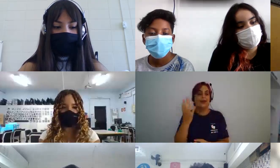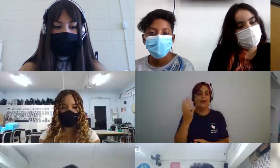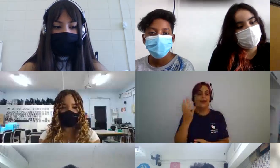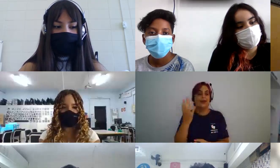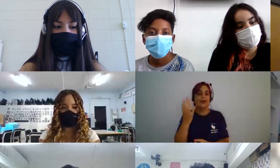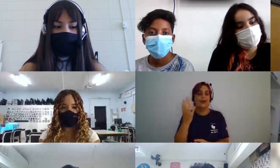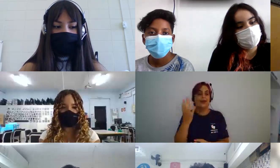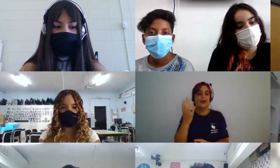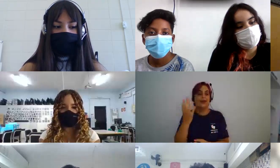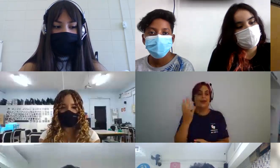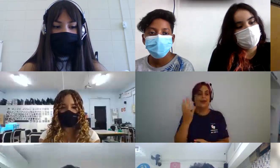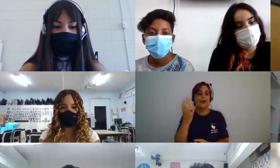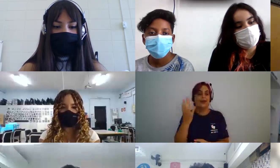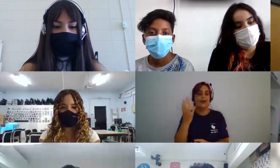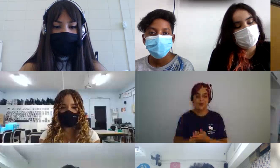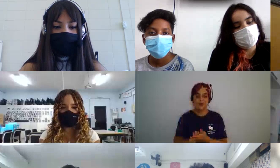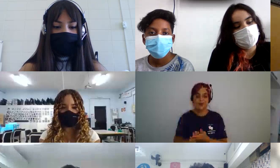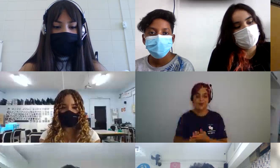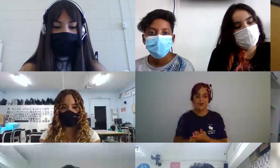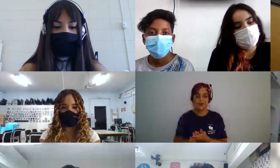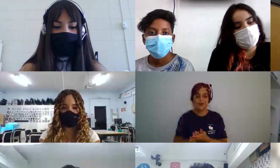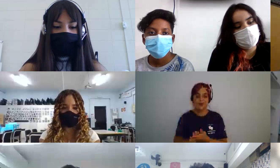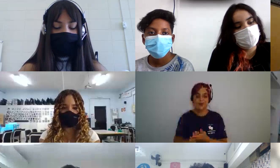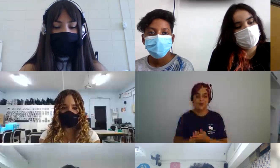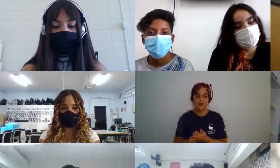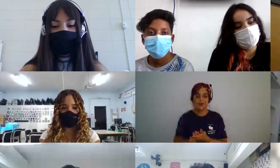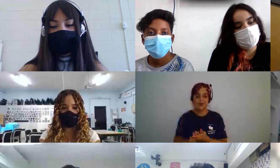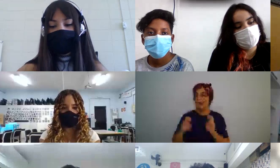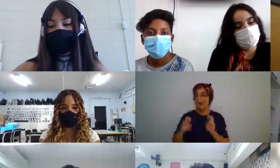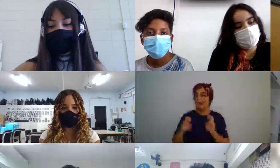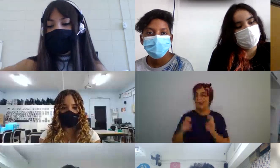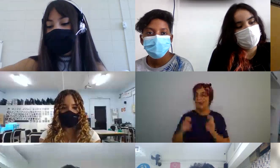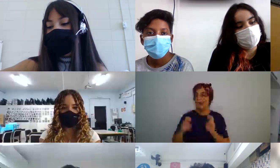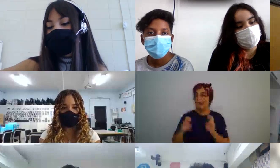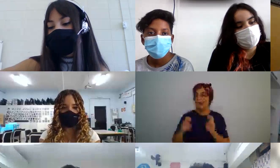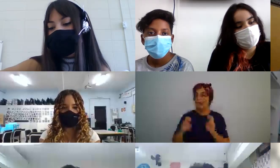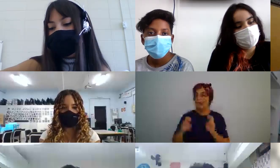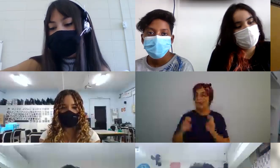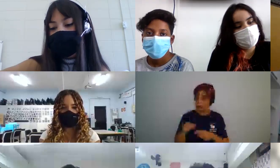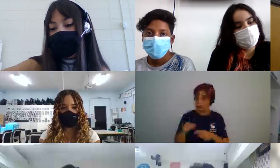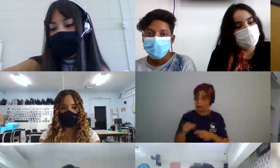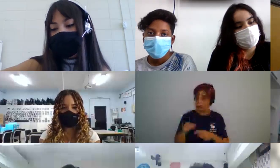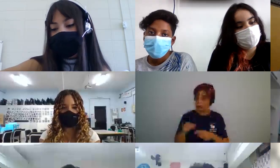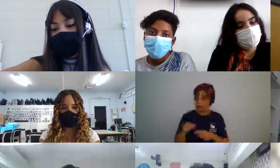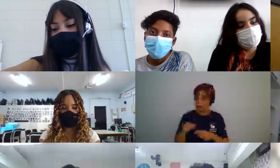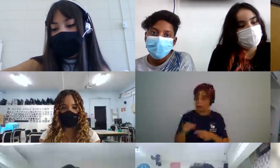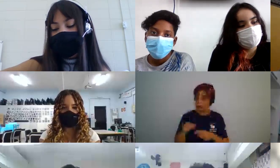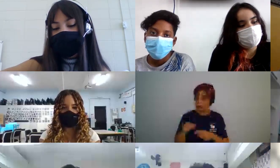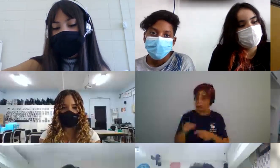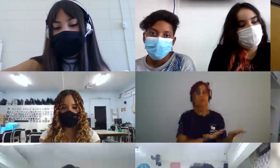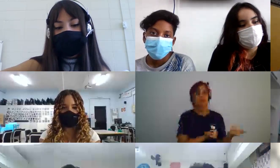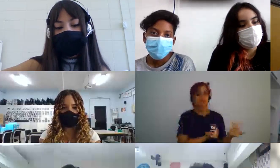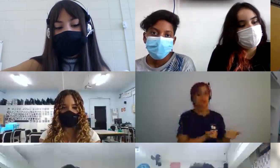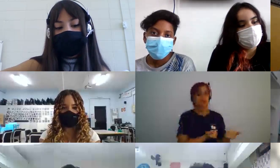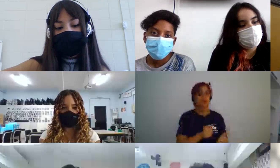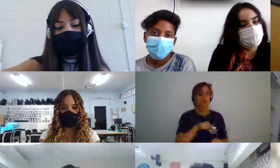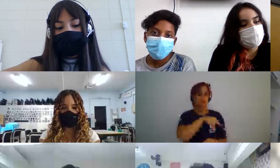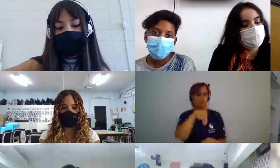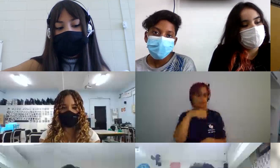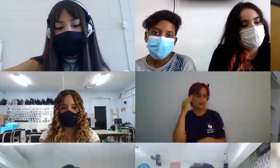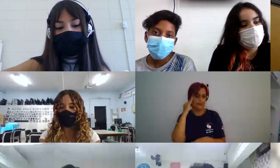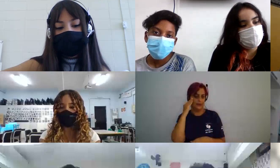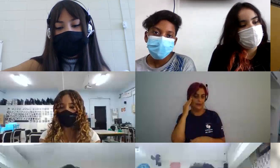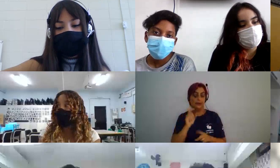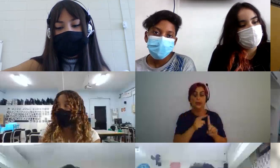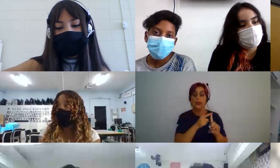diz respeito a mim, enquanto médico, né, e diz respeito a vocês enquanto adolescente. Só para você entender, gravidez